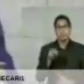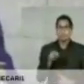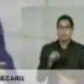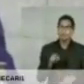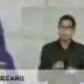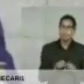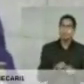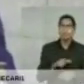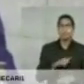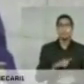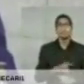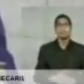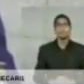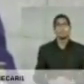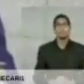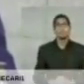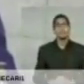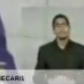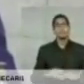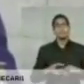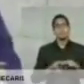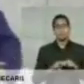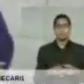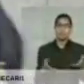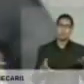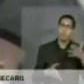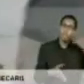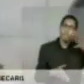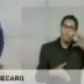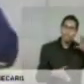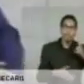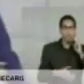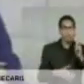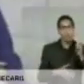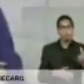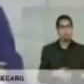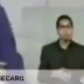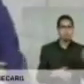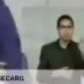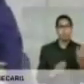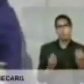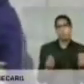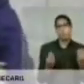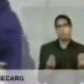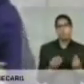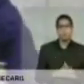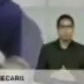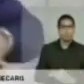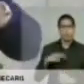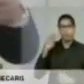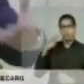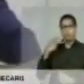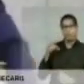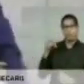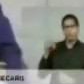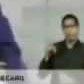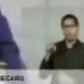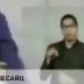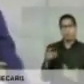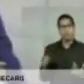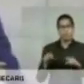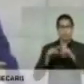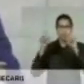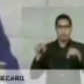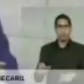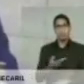já recebi milhares de pedidos. Então ele fez hoje um discurso dizendo que é um absurdo. Imagina, vereador,